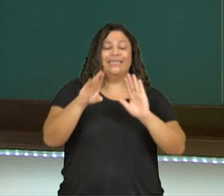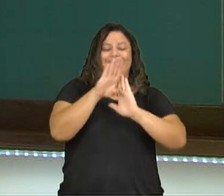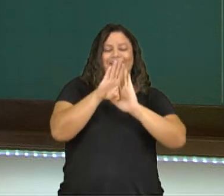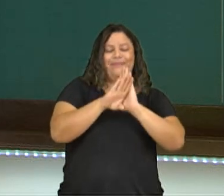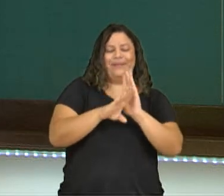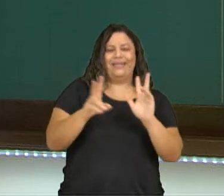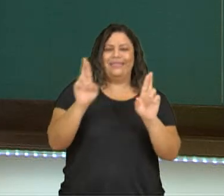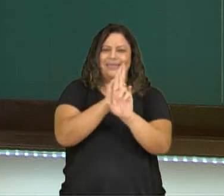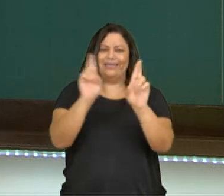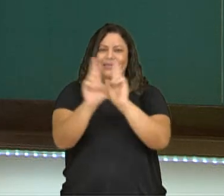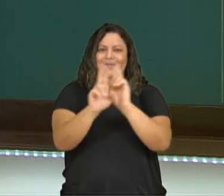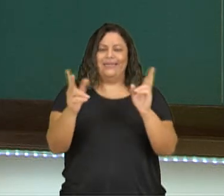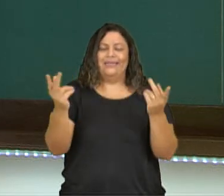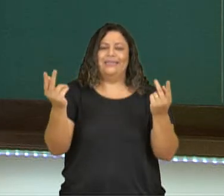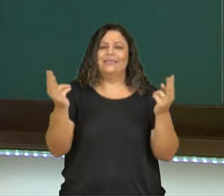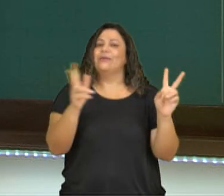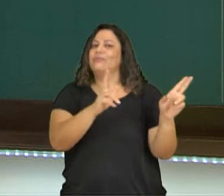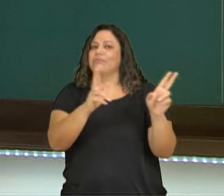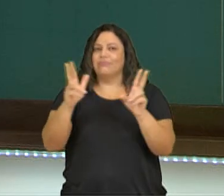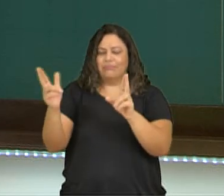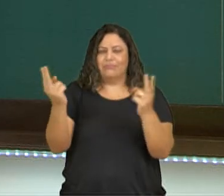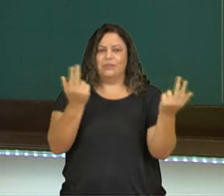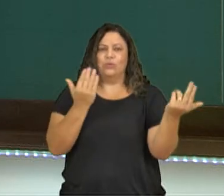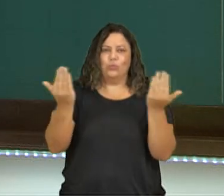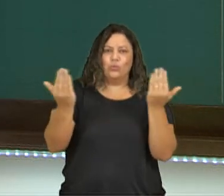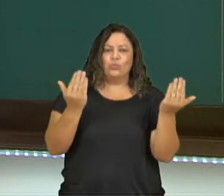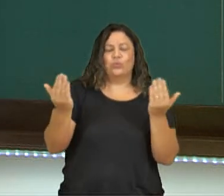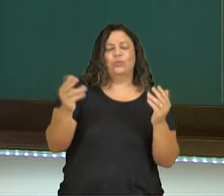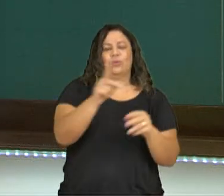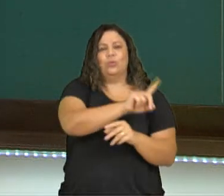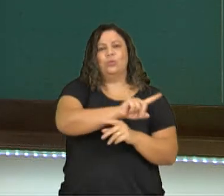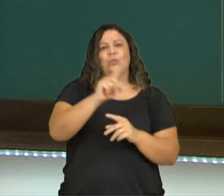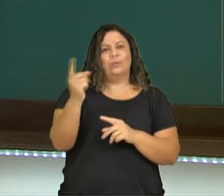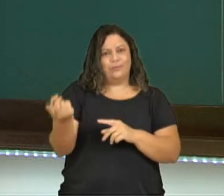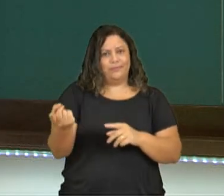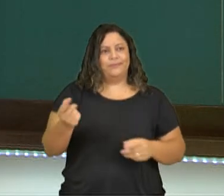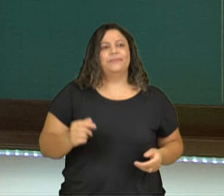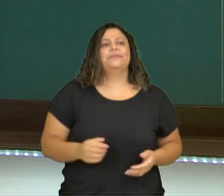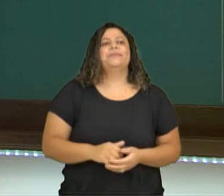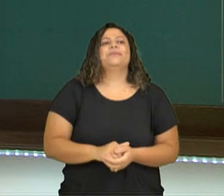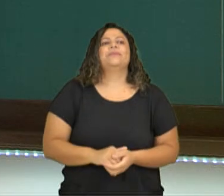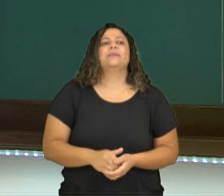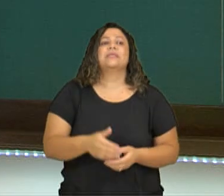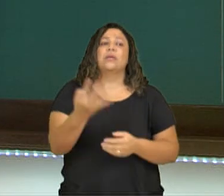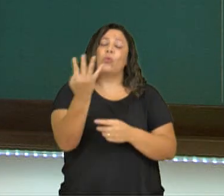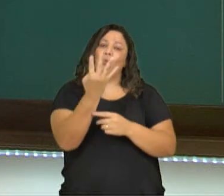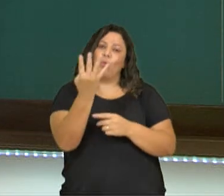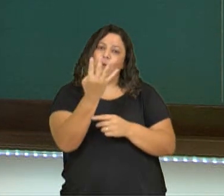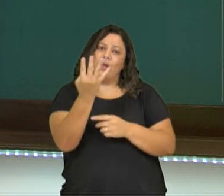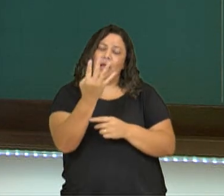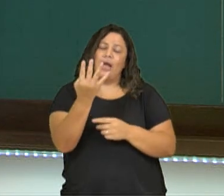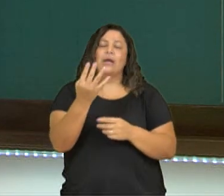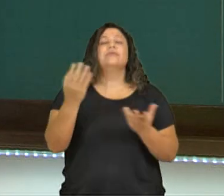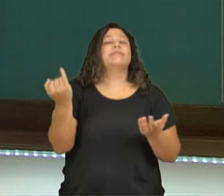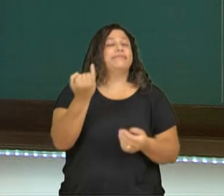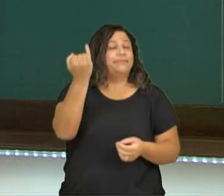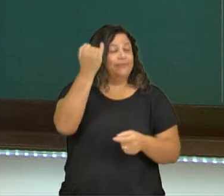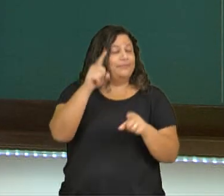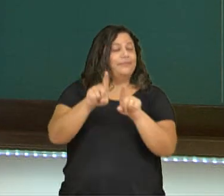1 mol. Enfim, essa relação entre os mols, tá? E por último, porém não menos